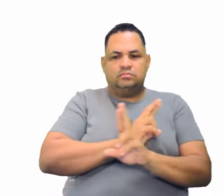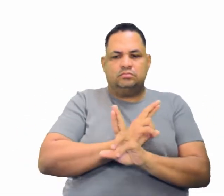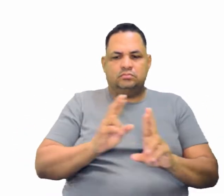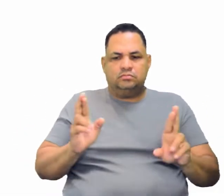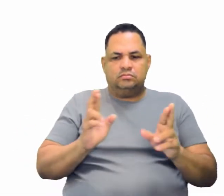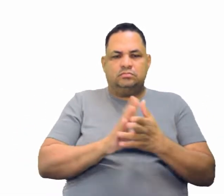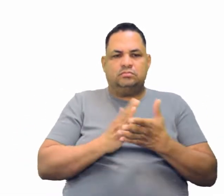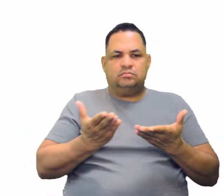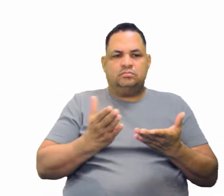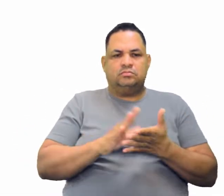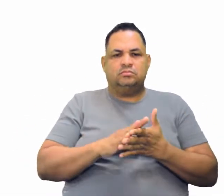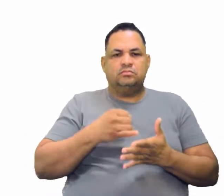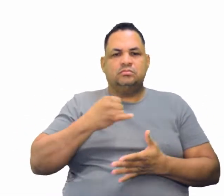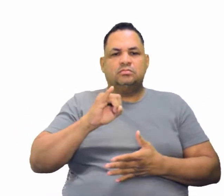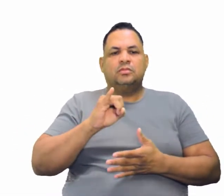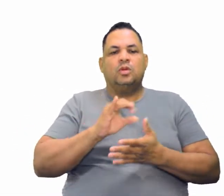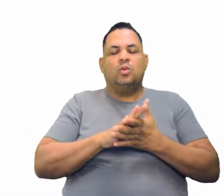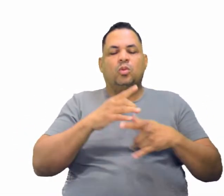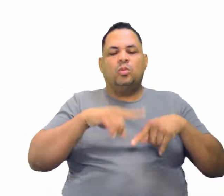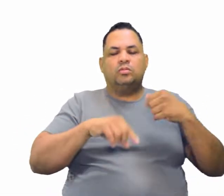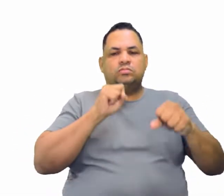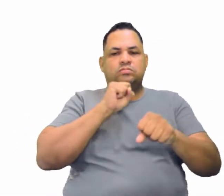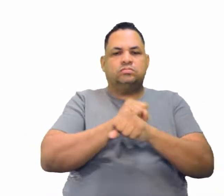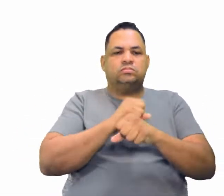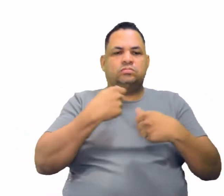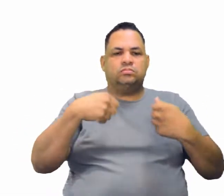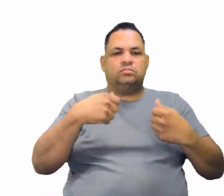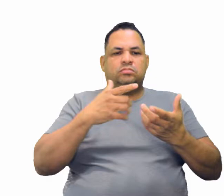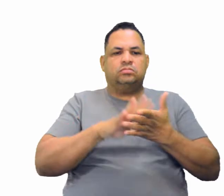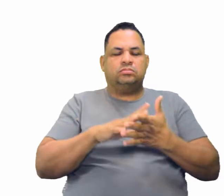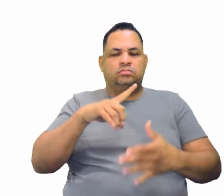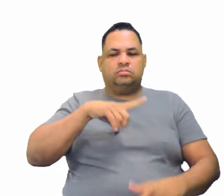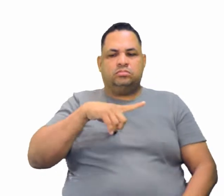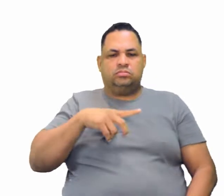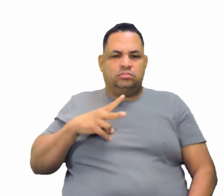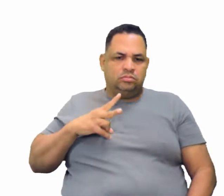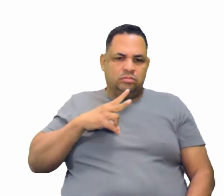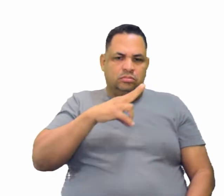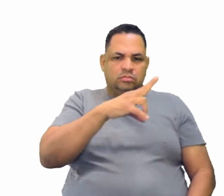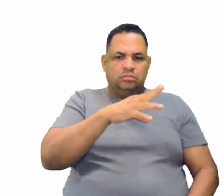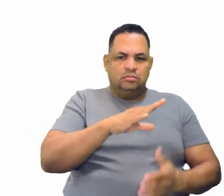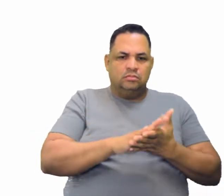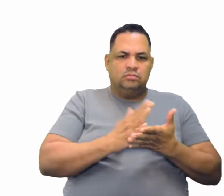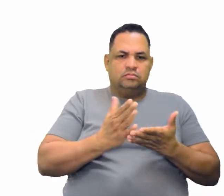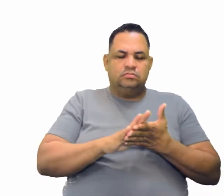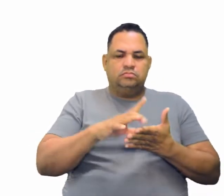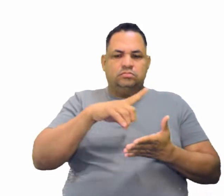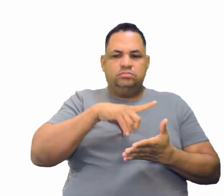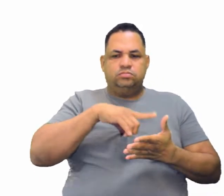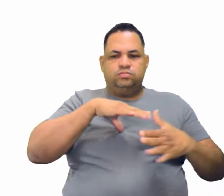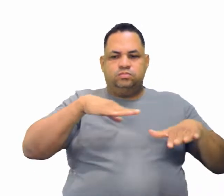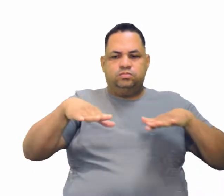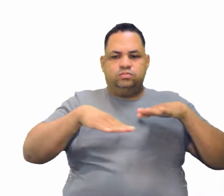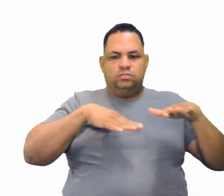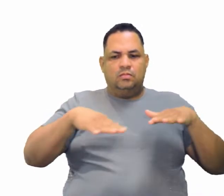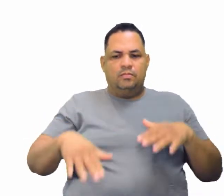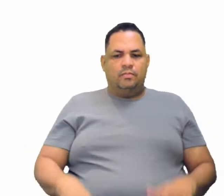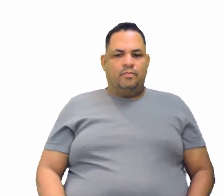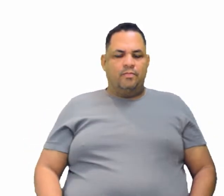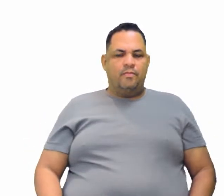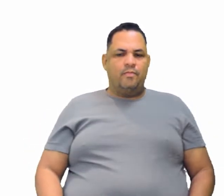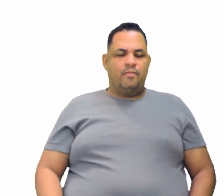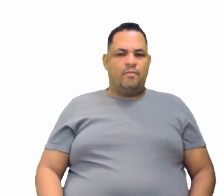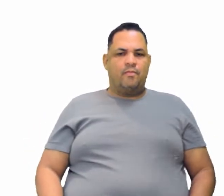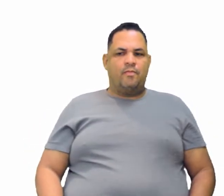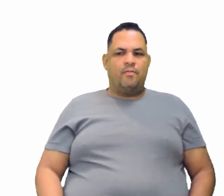disse que se um corpo estiver em repouso, é necessário que a ação de uma força sobre ele para colocá-la em